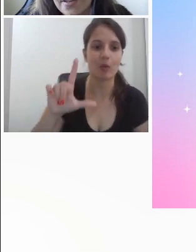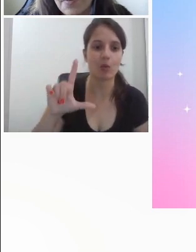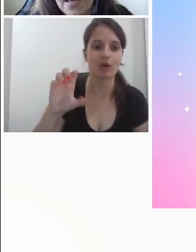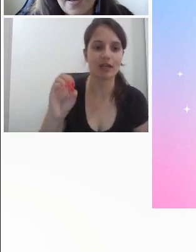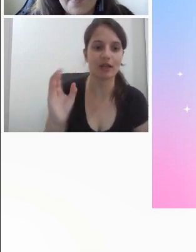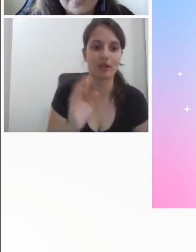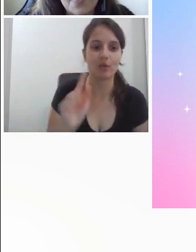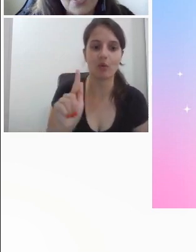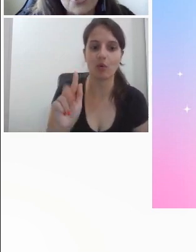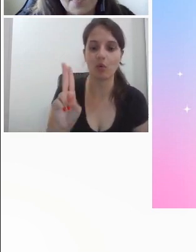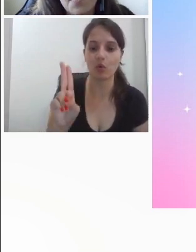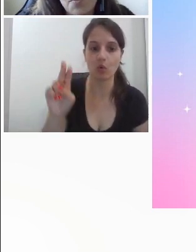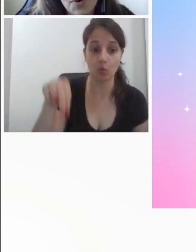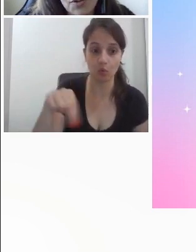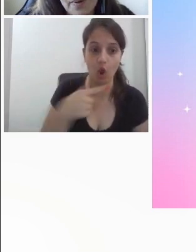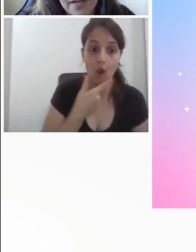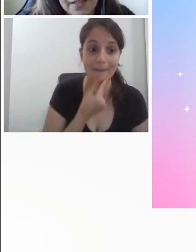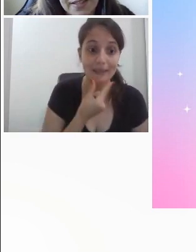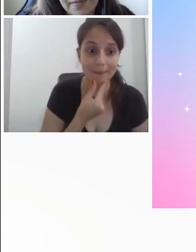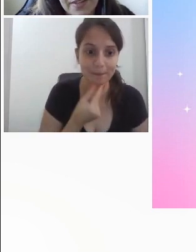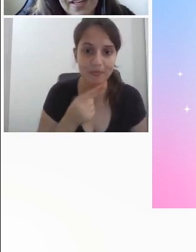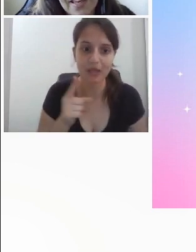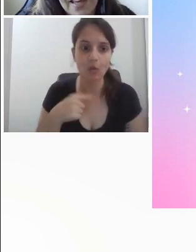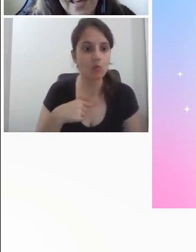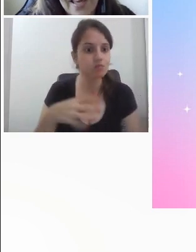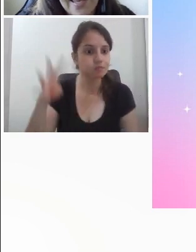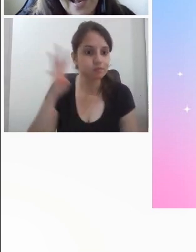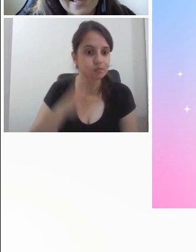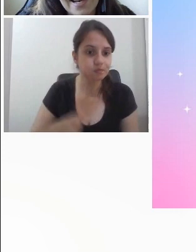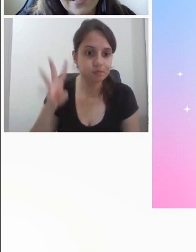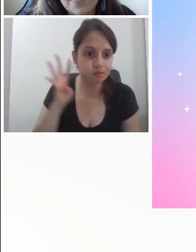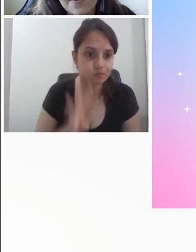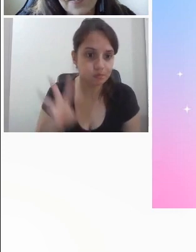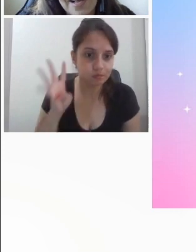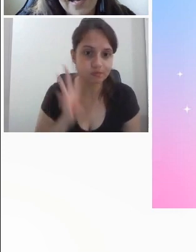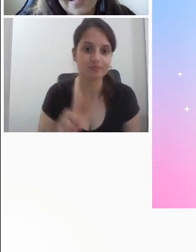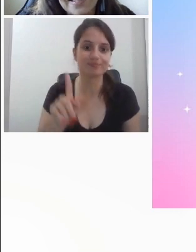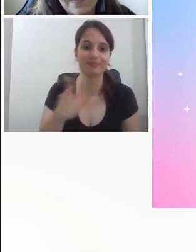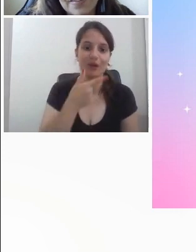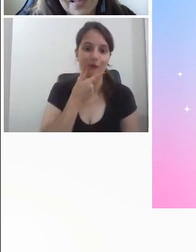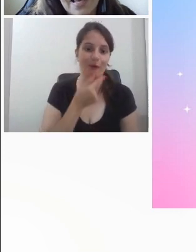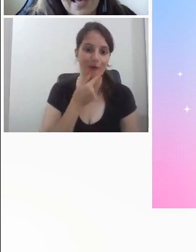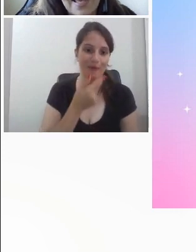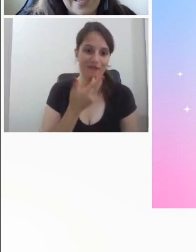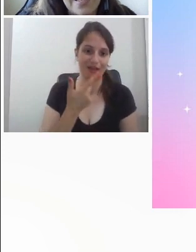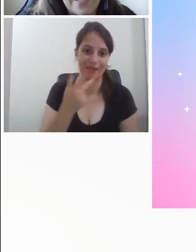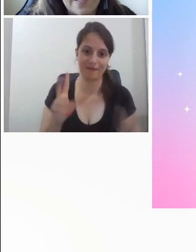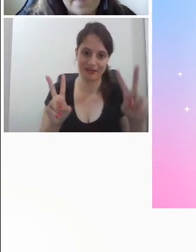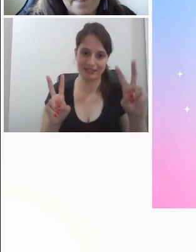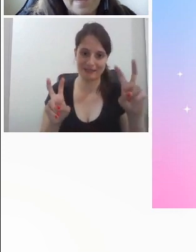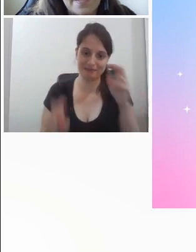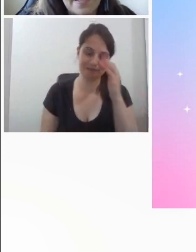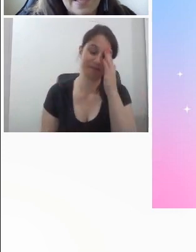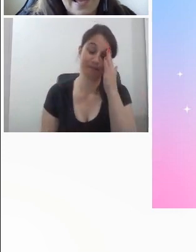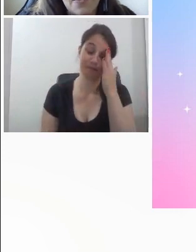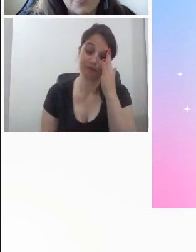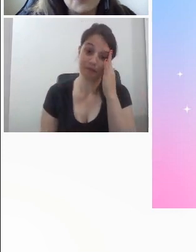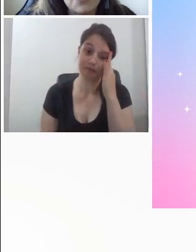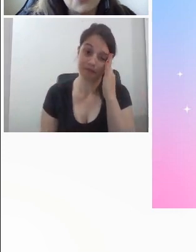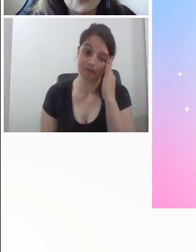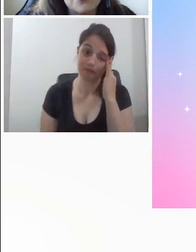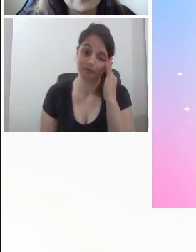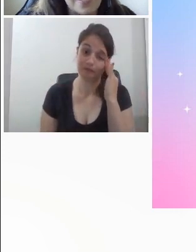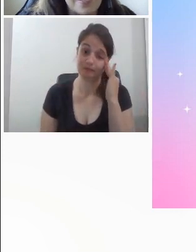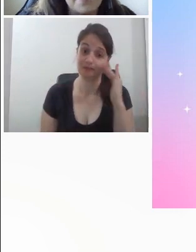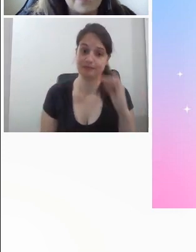conhece mas eu achei muito bacana eh e ele traz uma frase eh